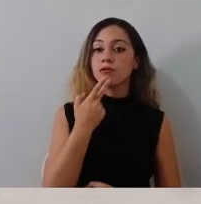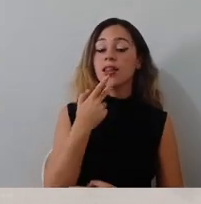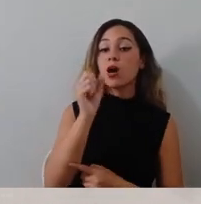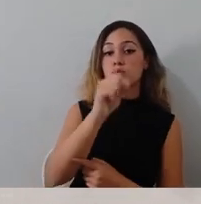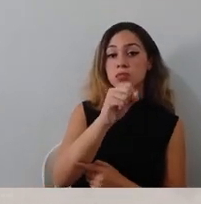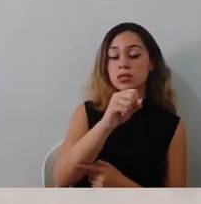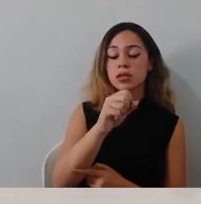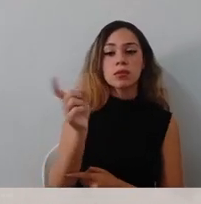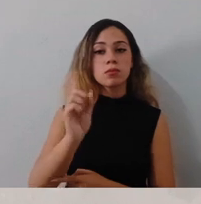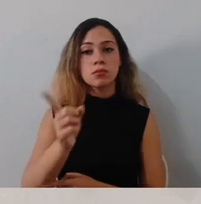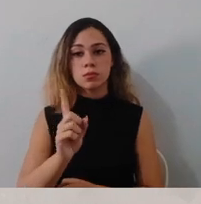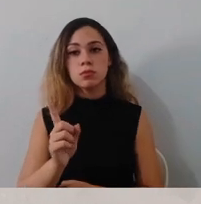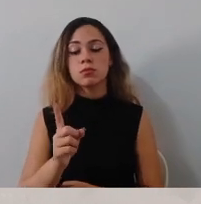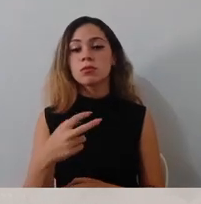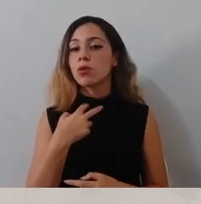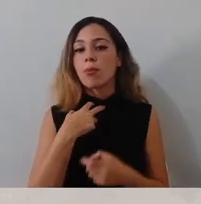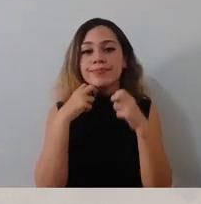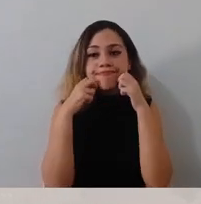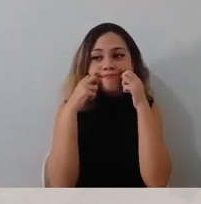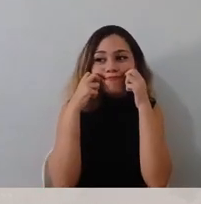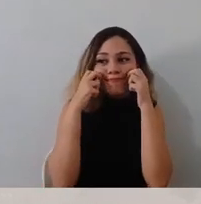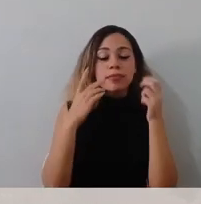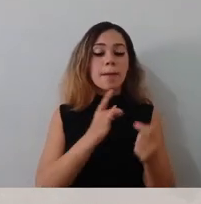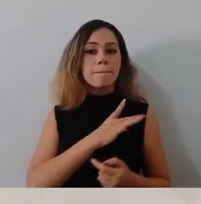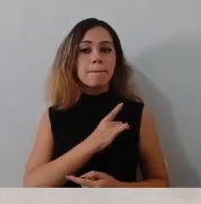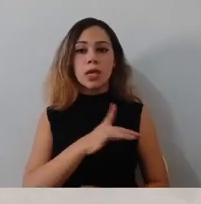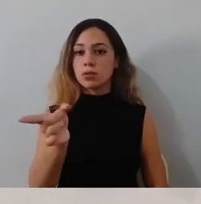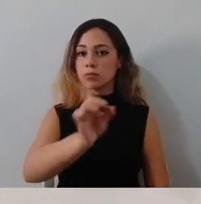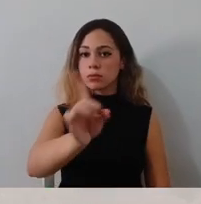a dizer o sim e o não, a não ter vergonha,